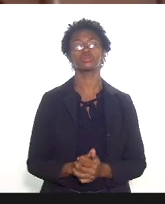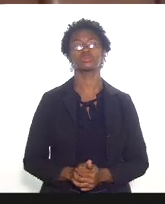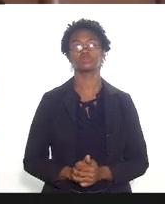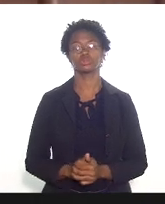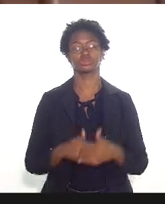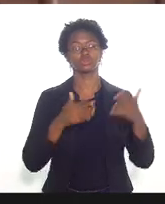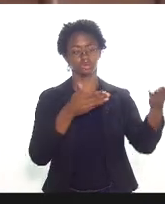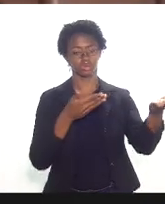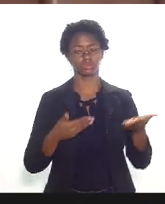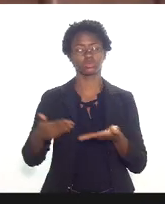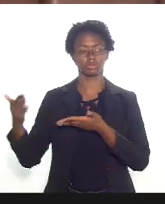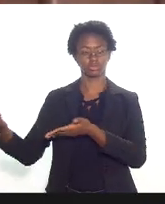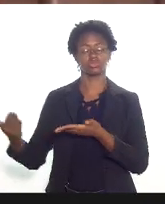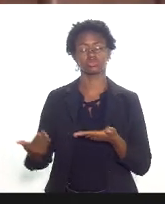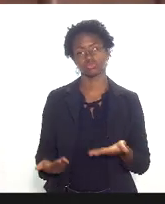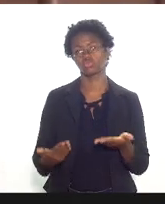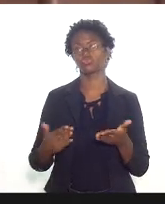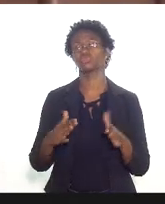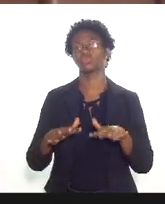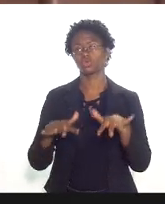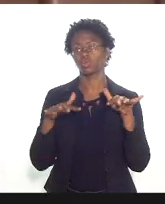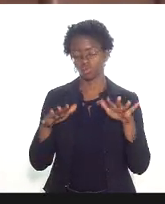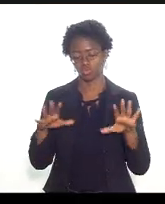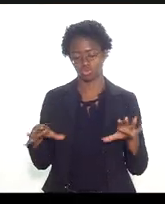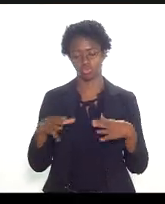para audiência conjunta. Ok?